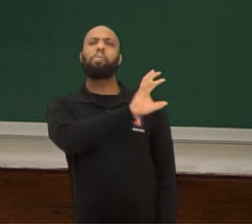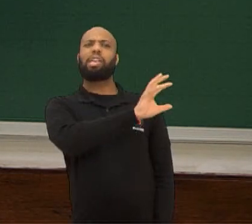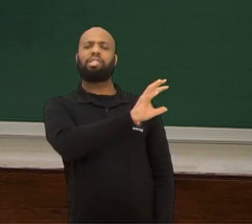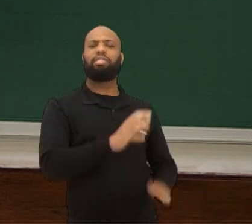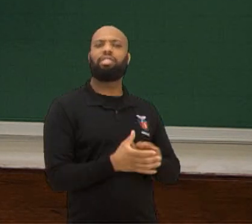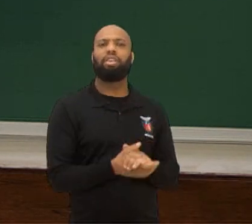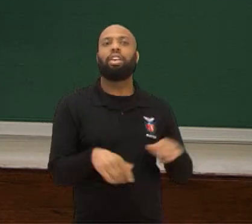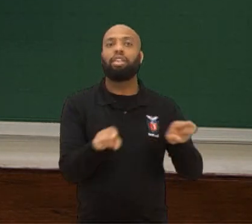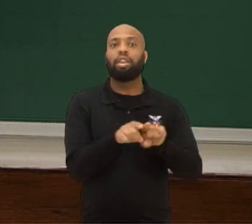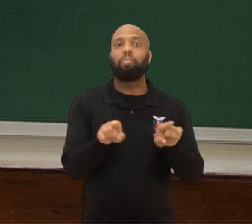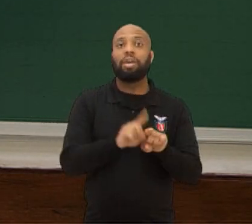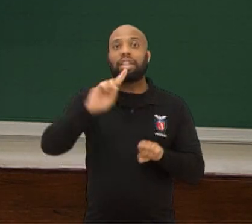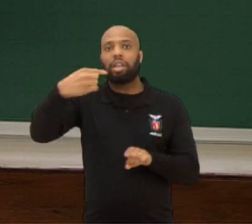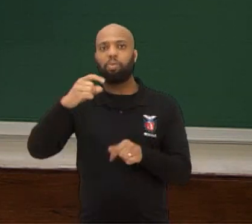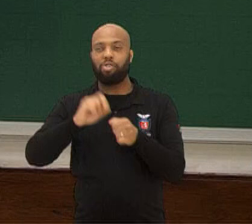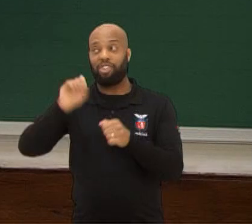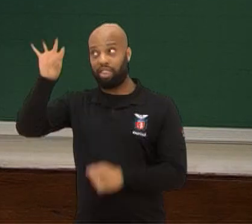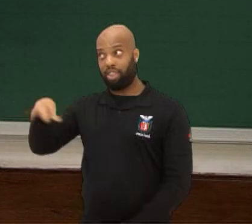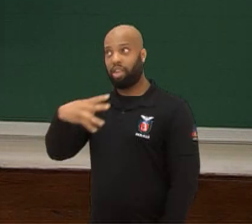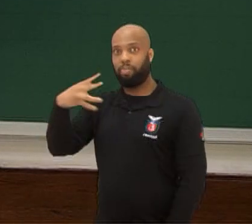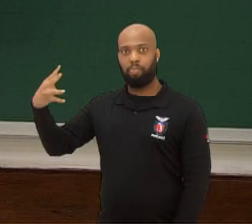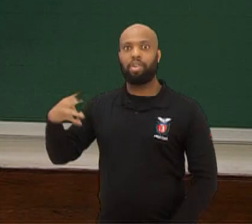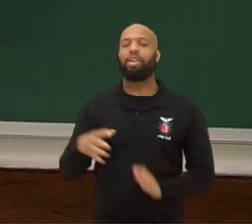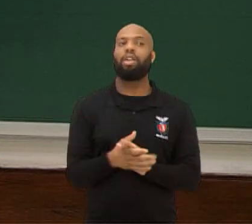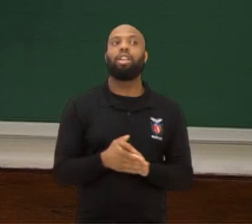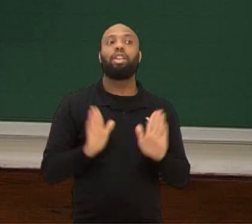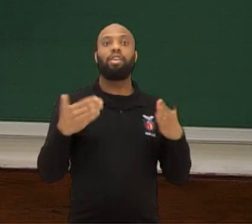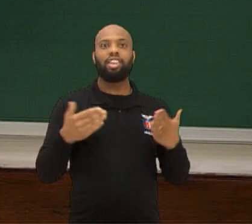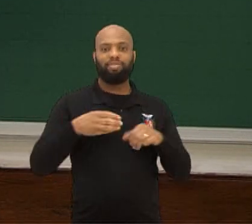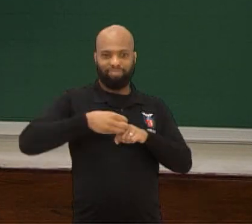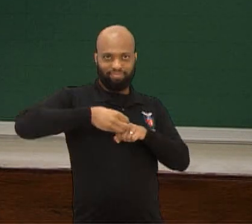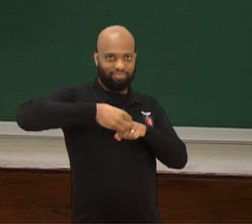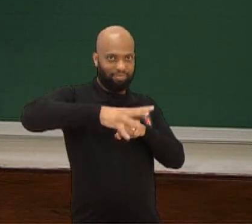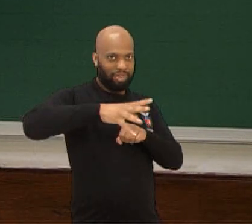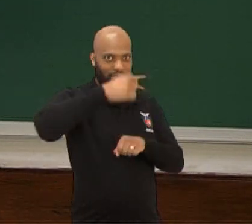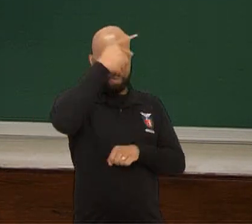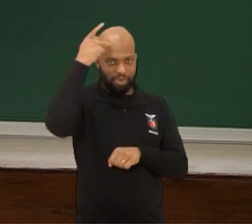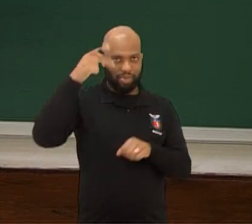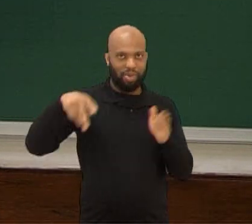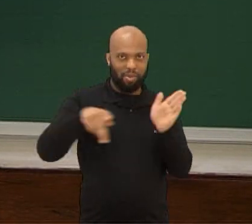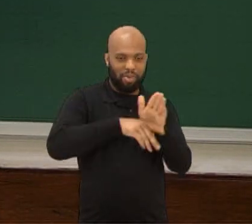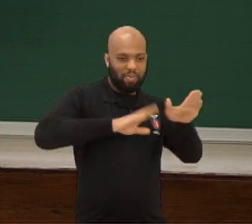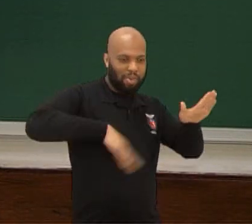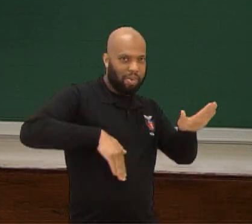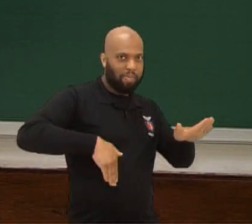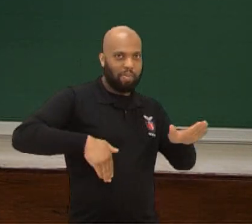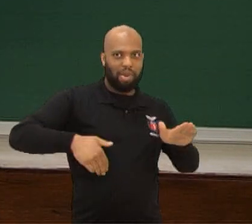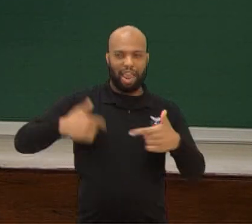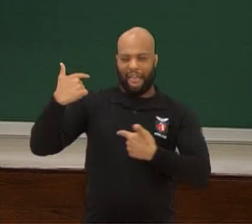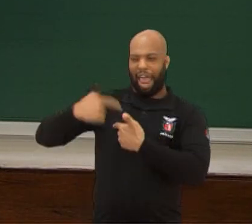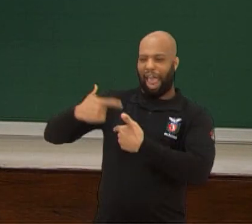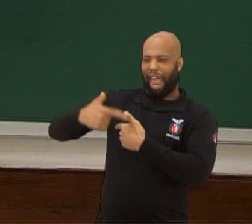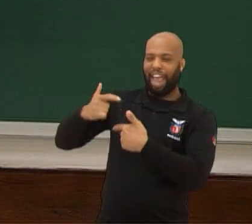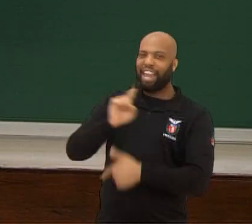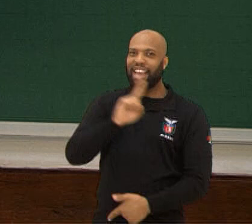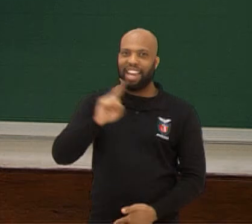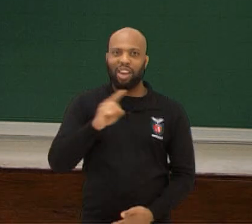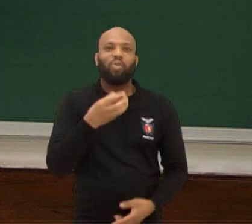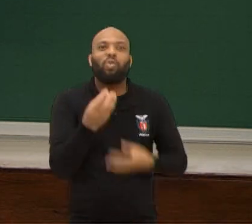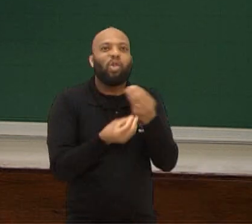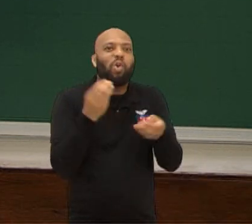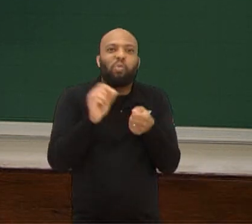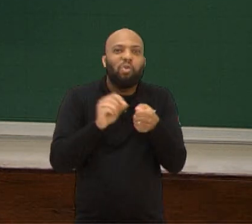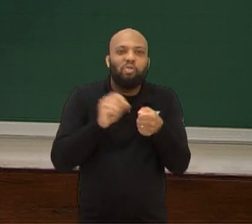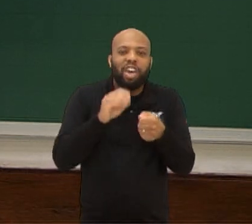e depois a construção da tabela. Só fazendo uma observação lá para o pessoal do litoral não brigar comigo que em relação à receita